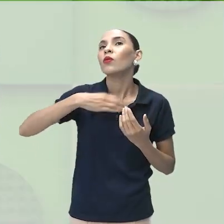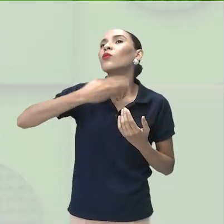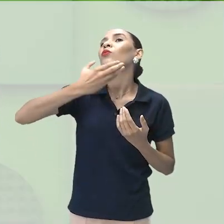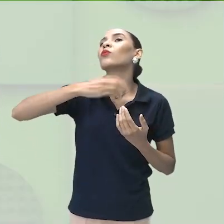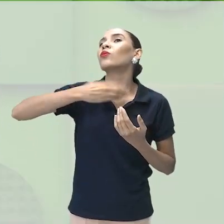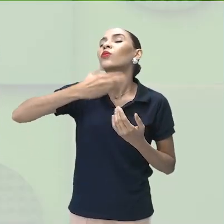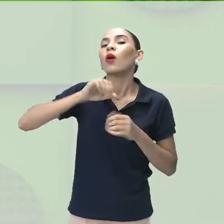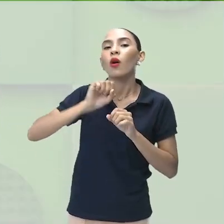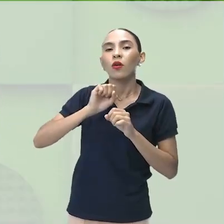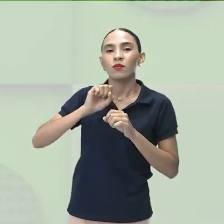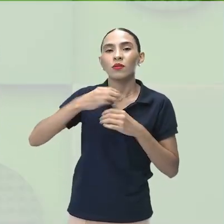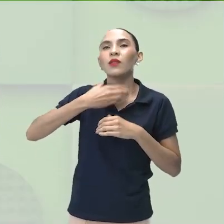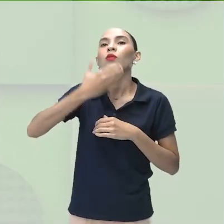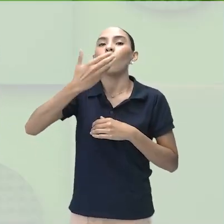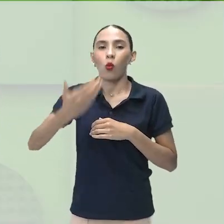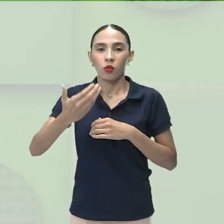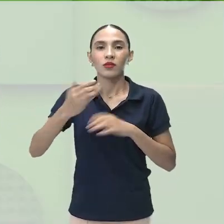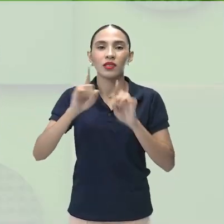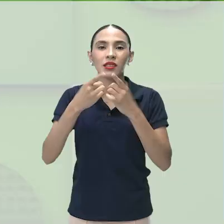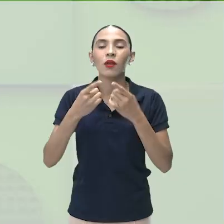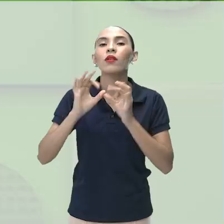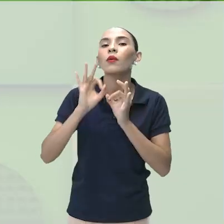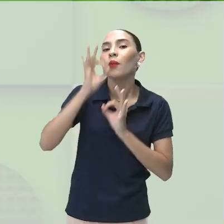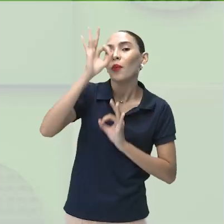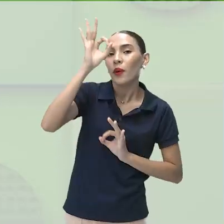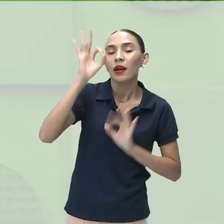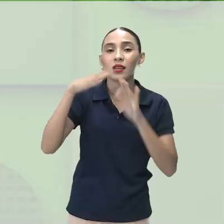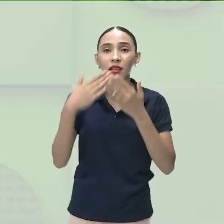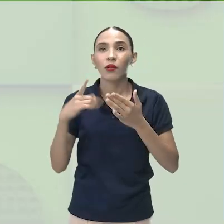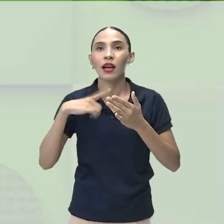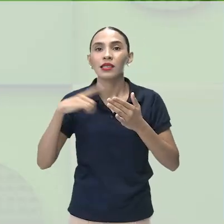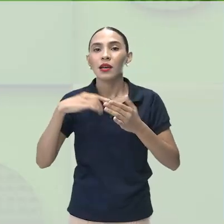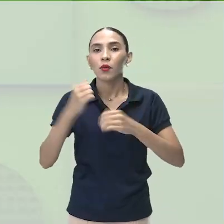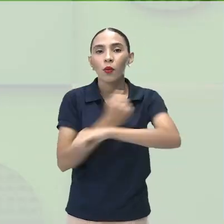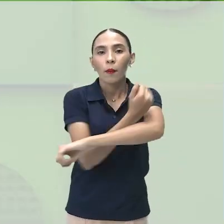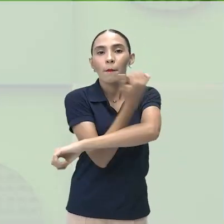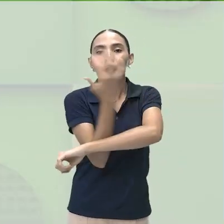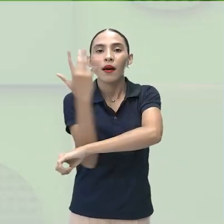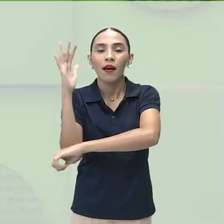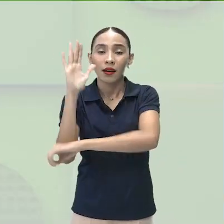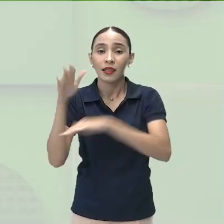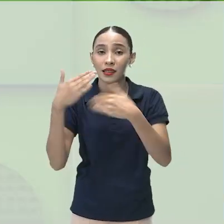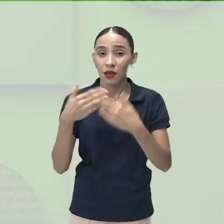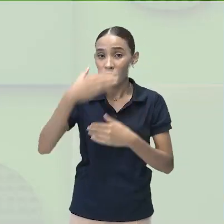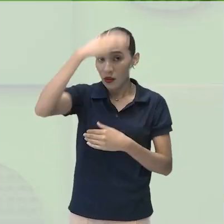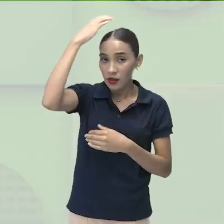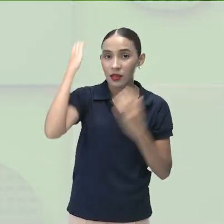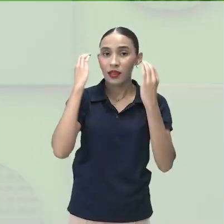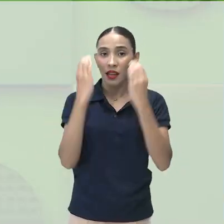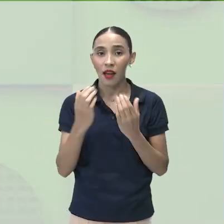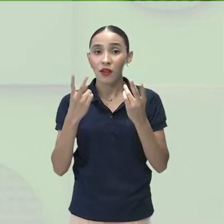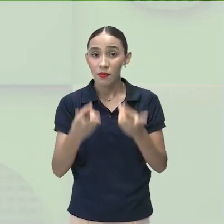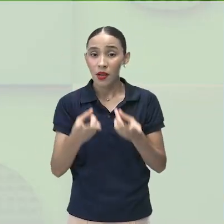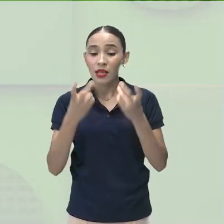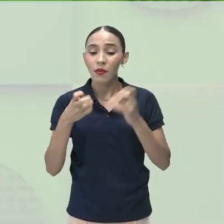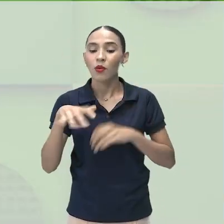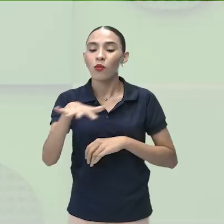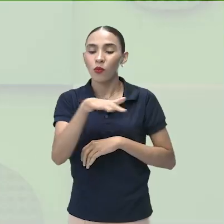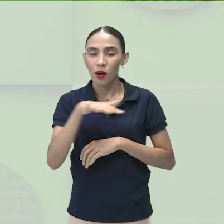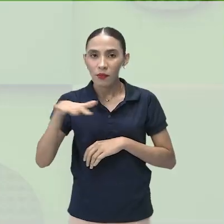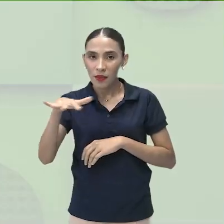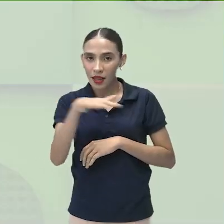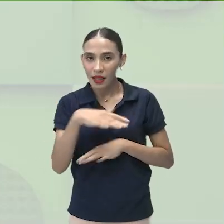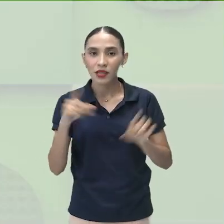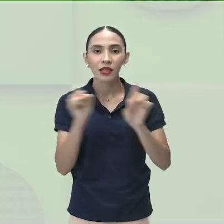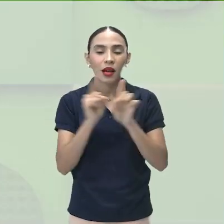seja, eles conseguiam ter acesso à vegetação mais alta. Então, percebam novamente que Darwin viu que era o ambiente, neste